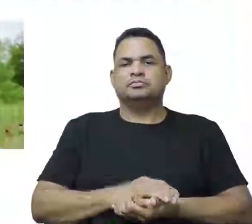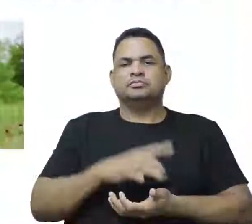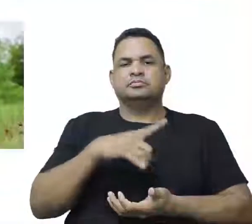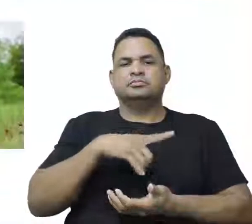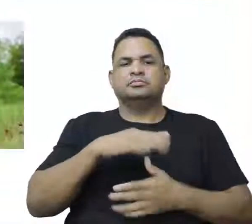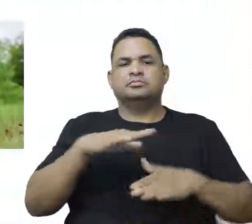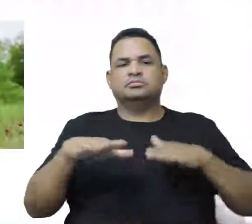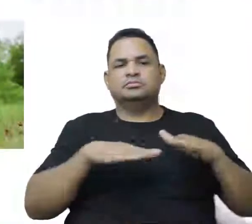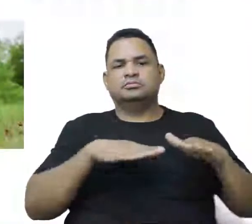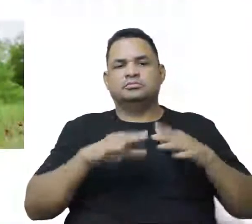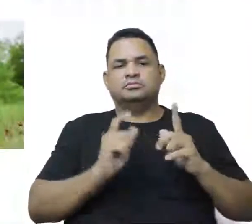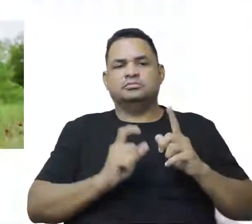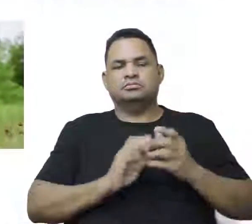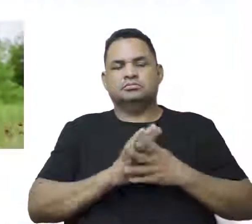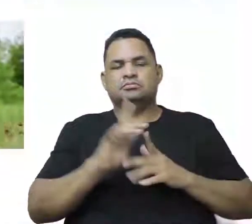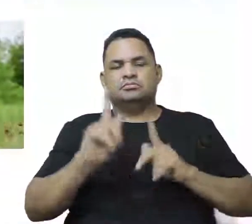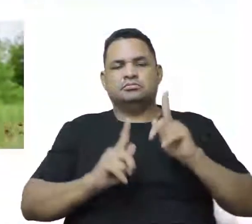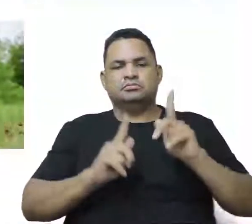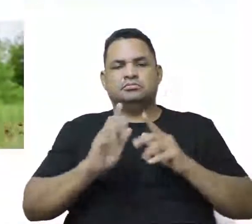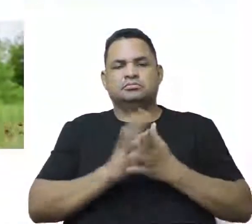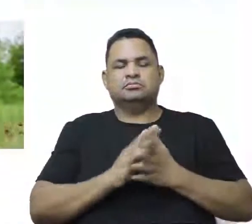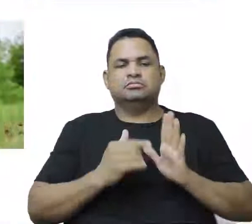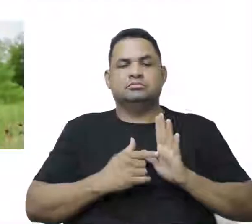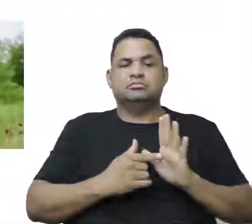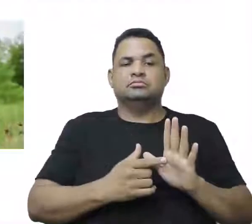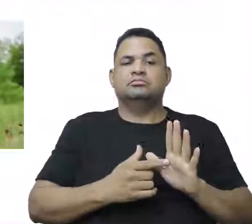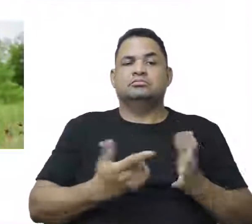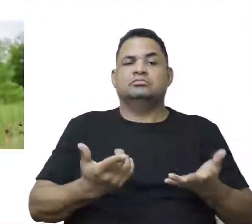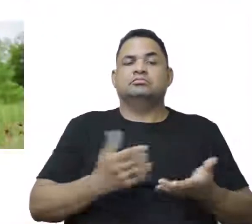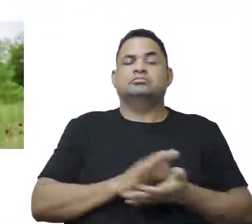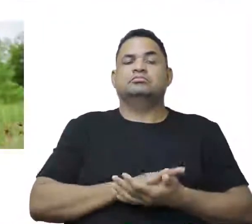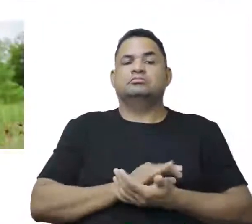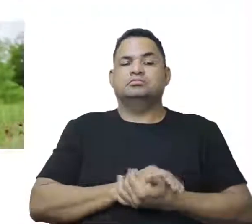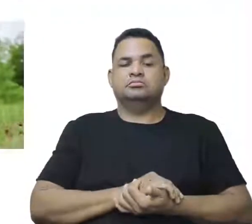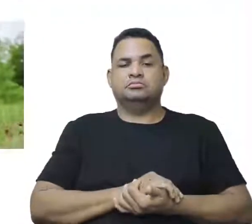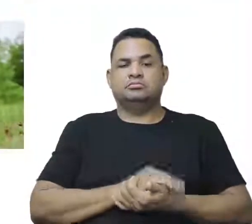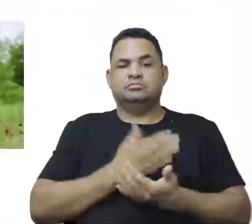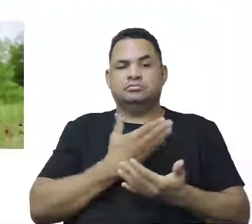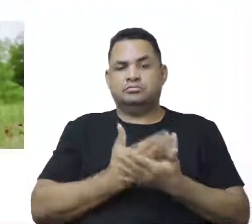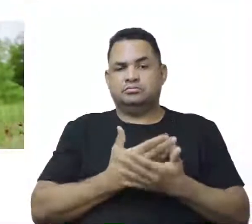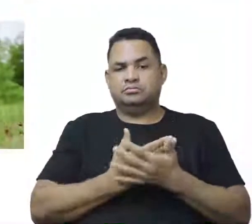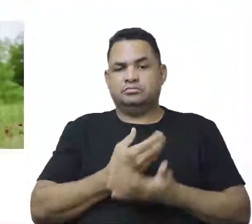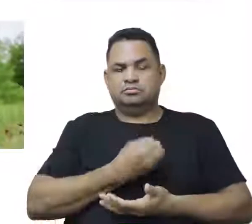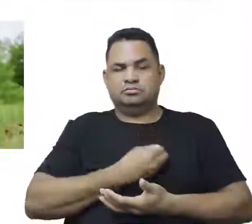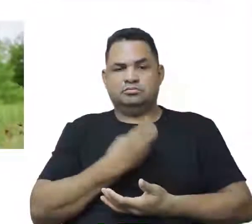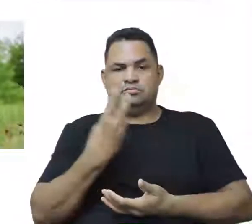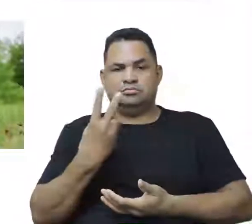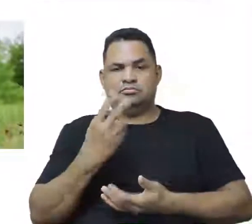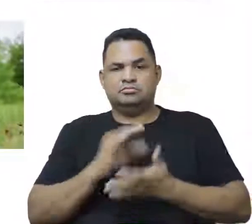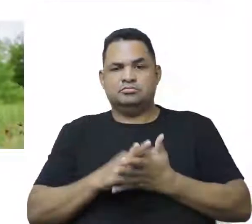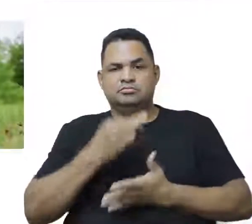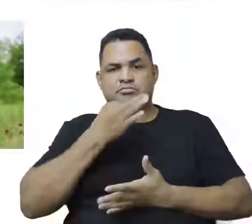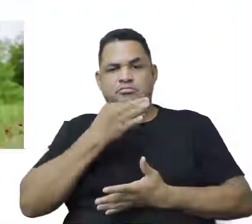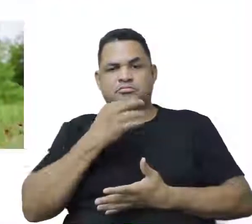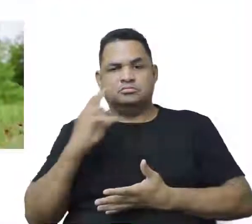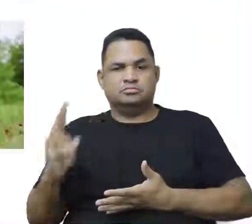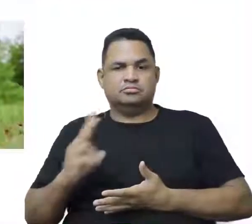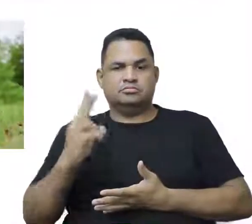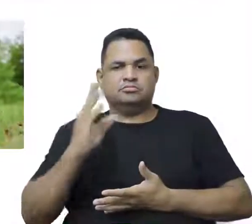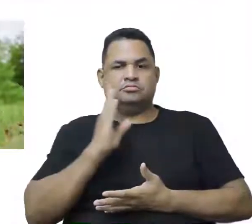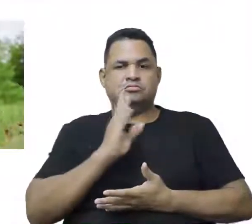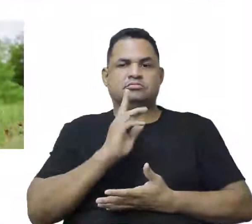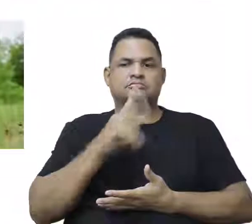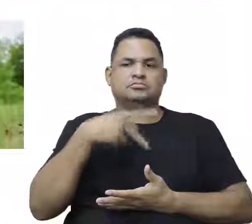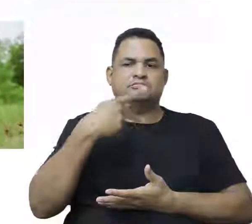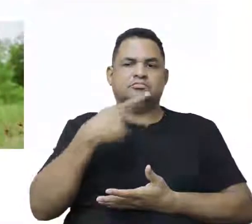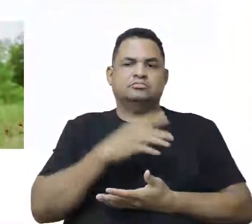aqui movimento e gestualidade, a gente trouxe isso bem agora na aula, né? Na aula 2. Discursos e valores, a gente sempre